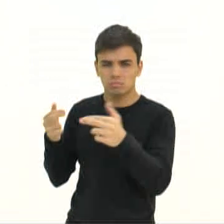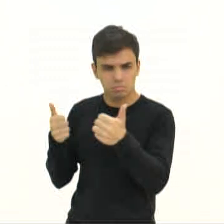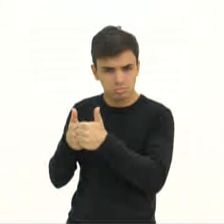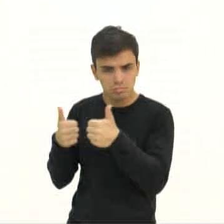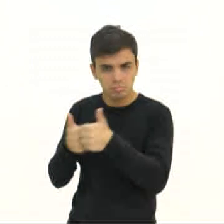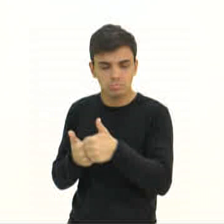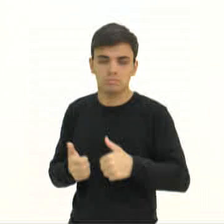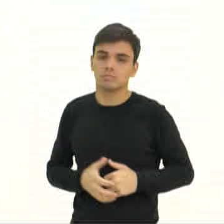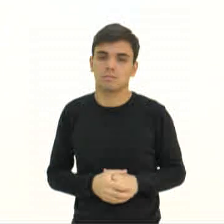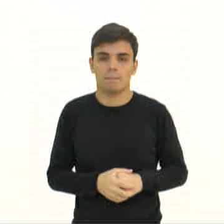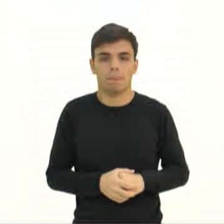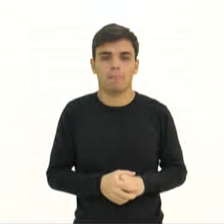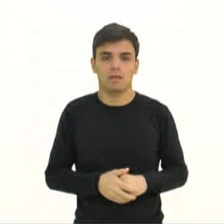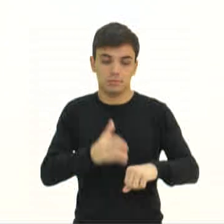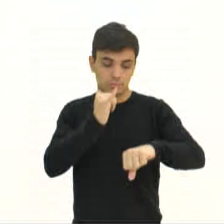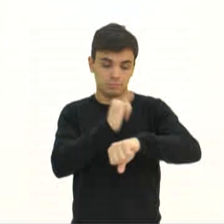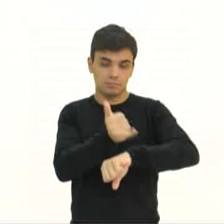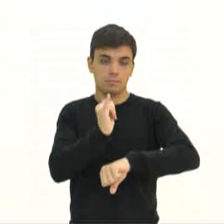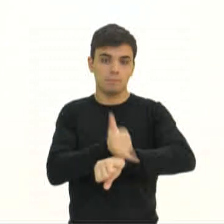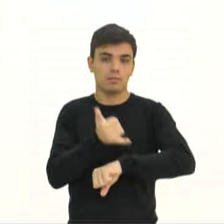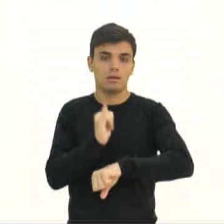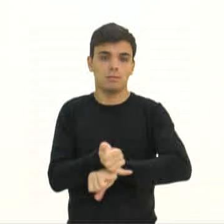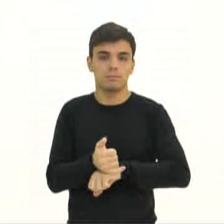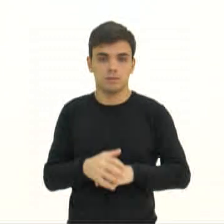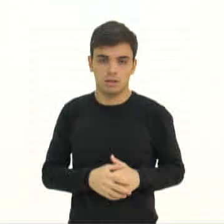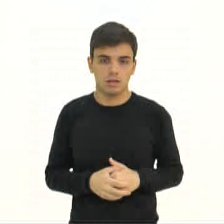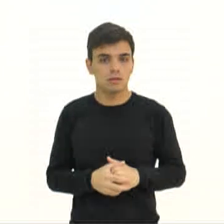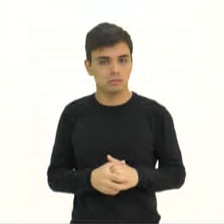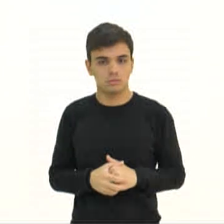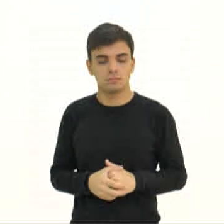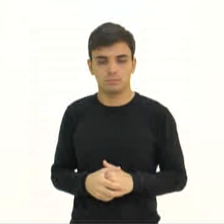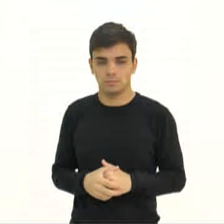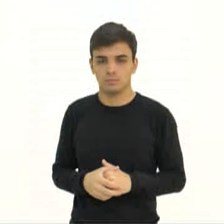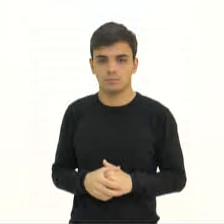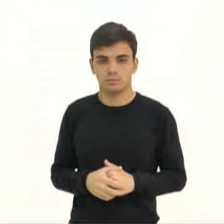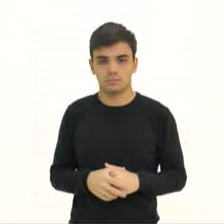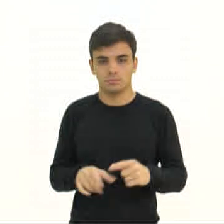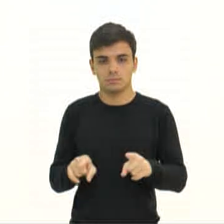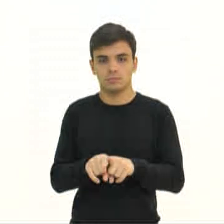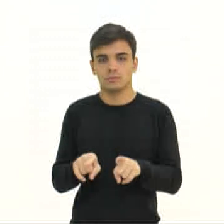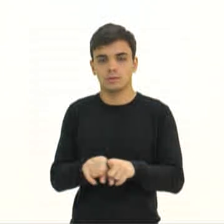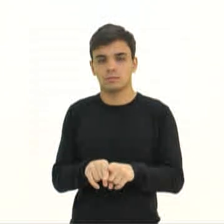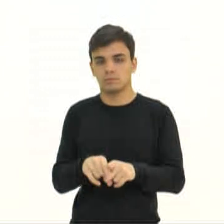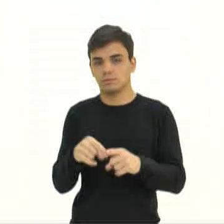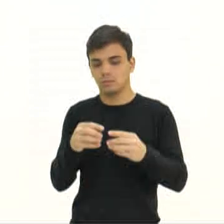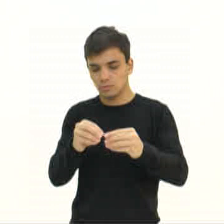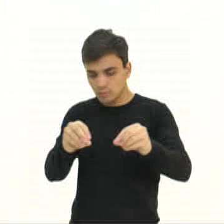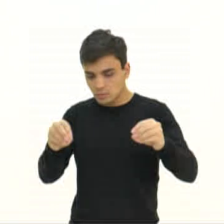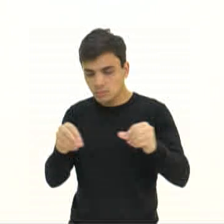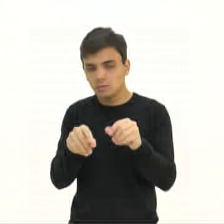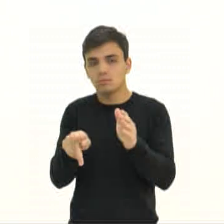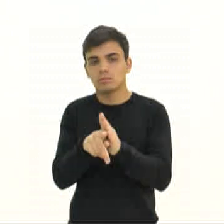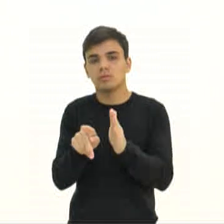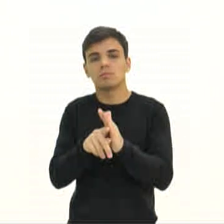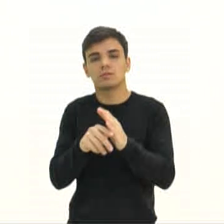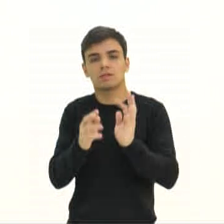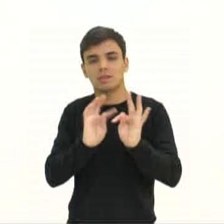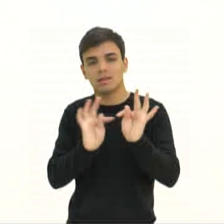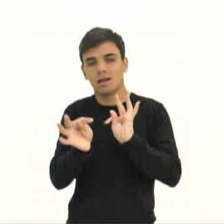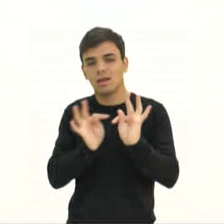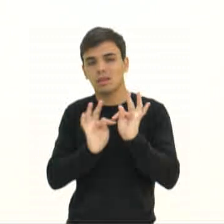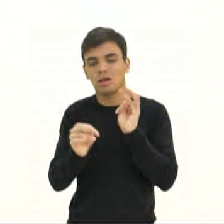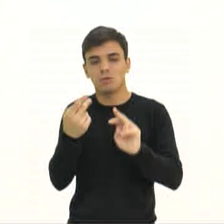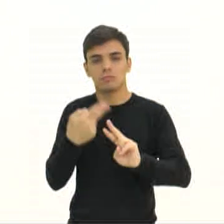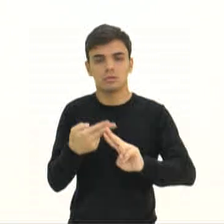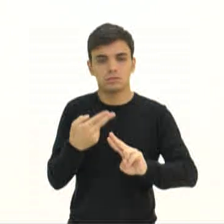coisas. A mineração, né, e aí provoca ali a salinização devido às técnicas que são utilizadas para